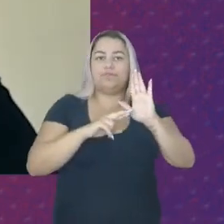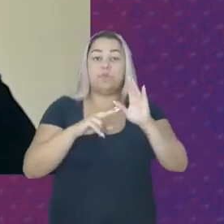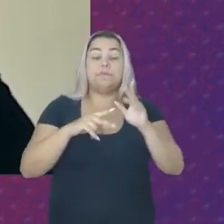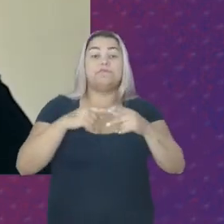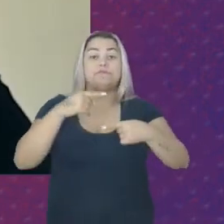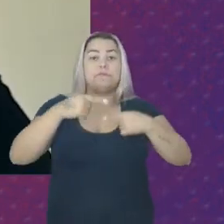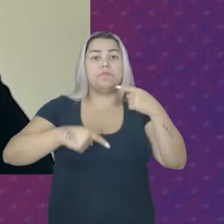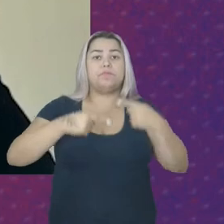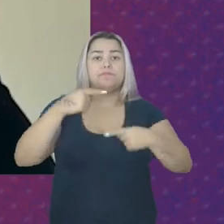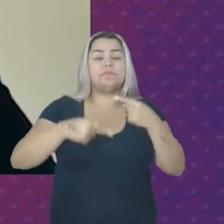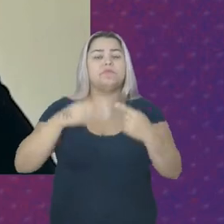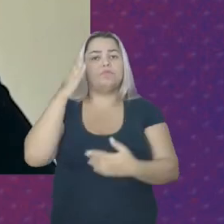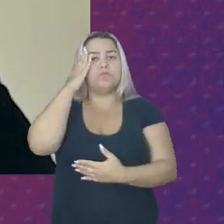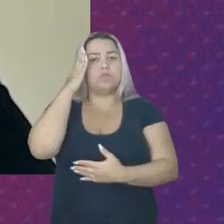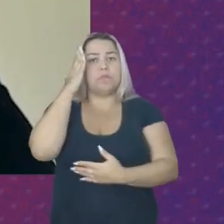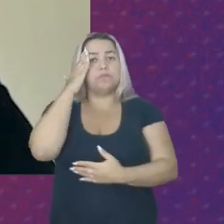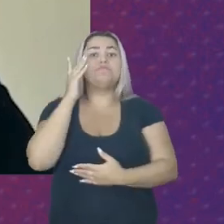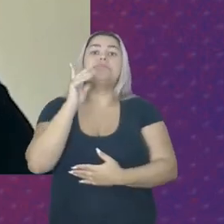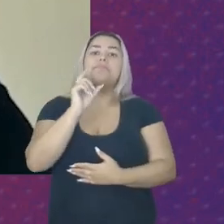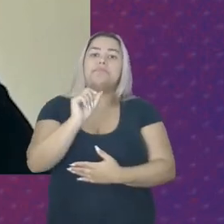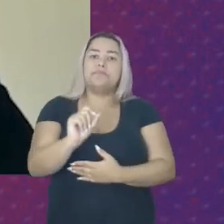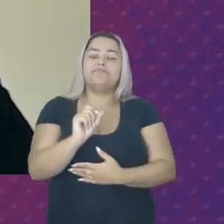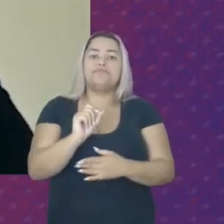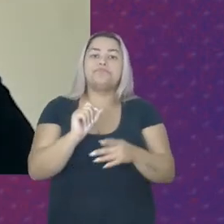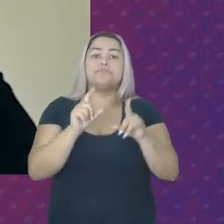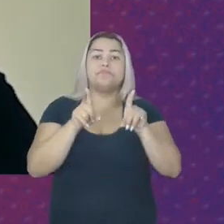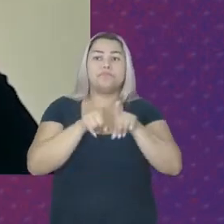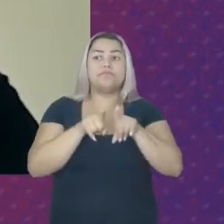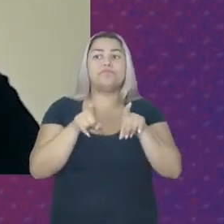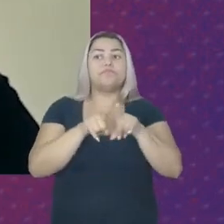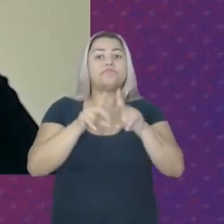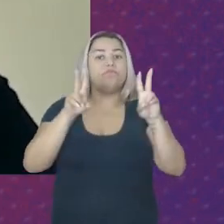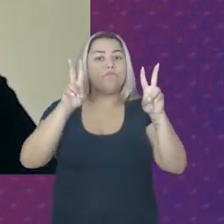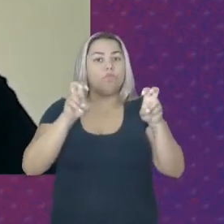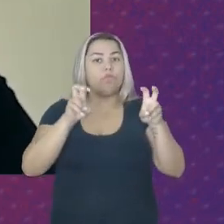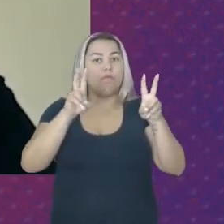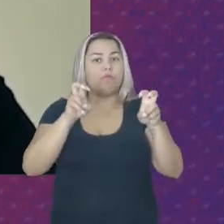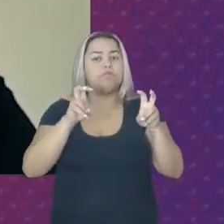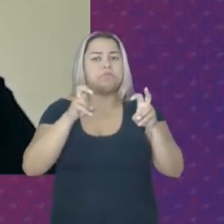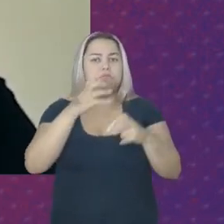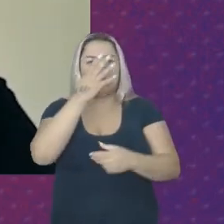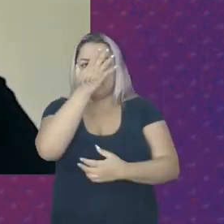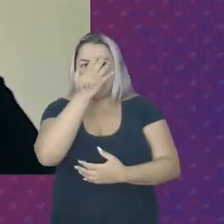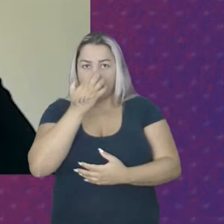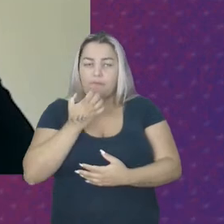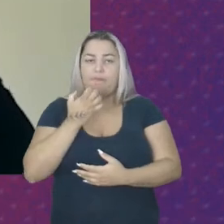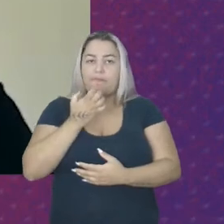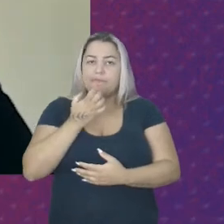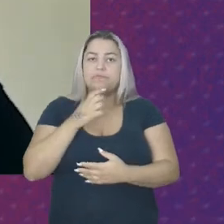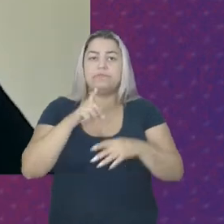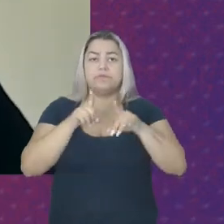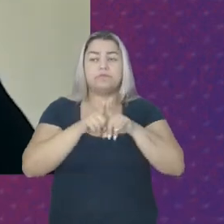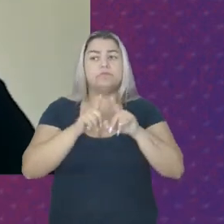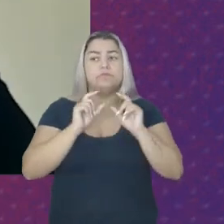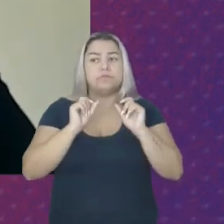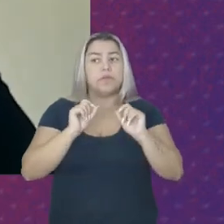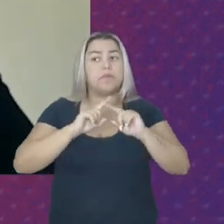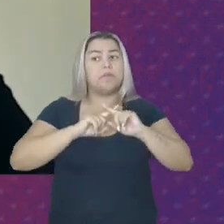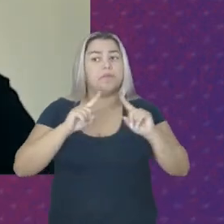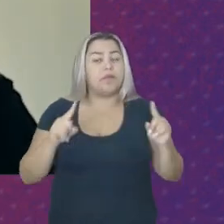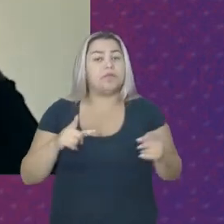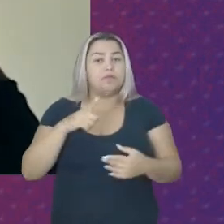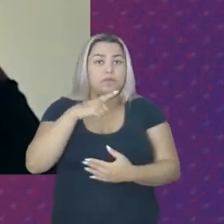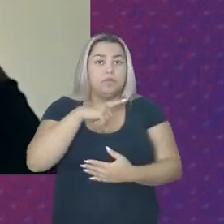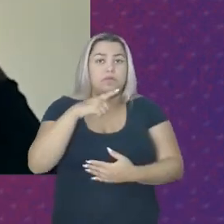né? Sabendo que a gente pode tratar de assuntos muito severos, assuntos importantes e densos, mas que a gente tem